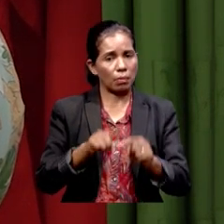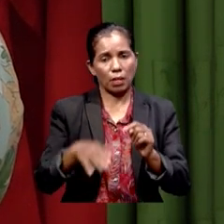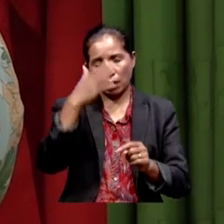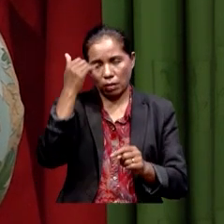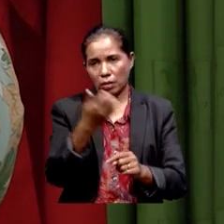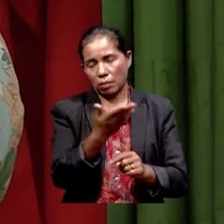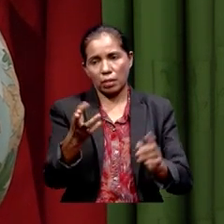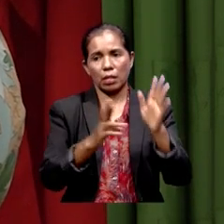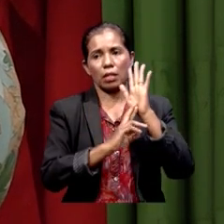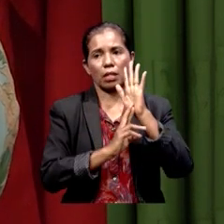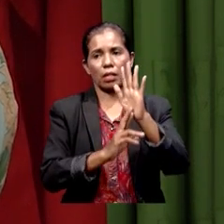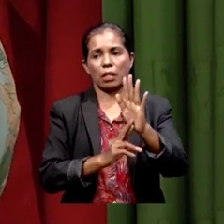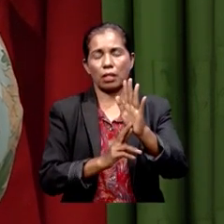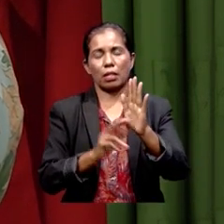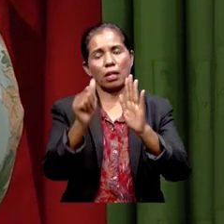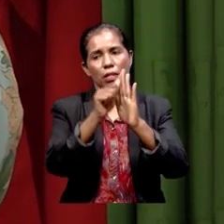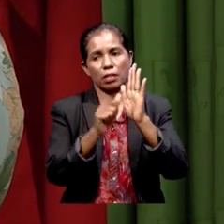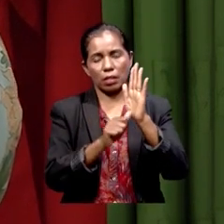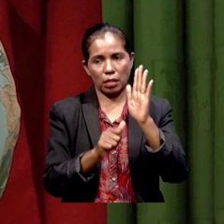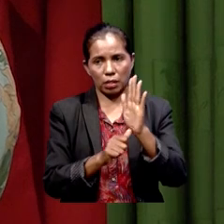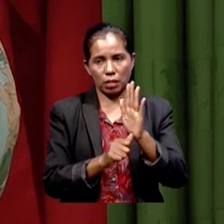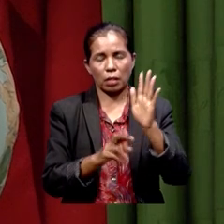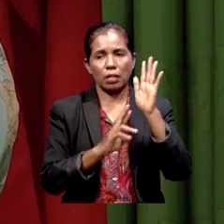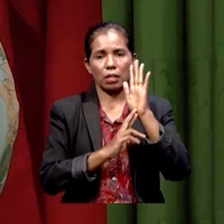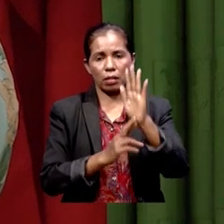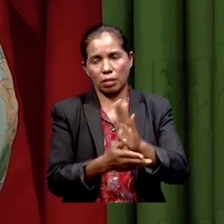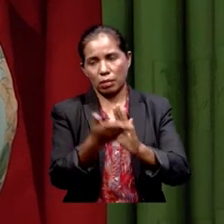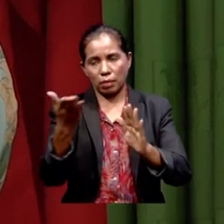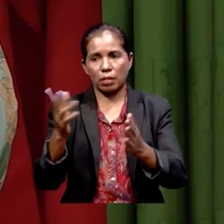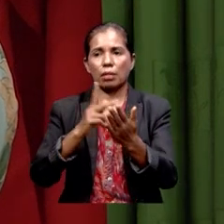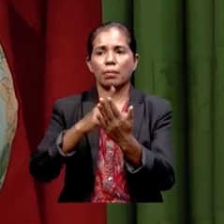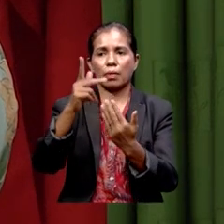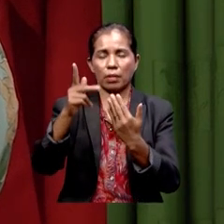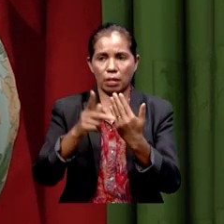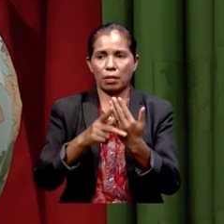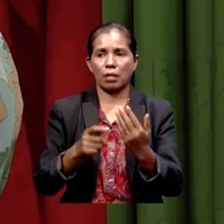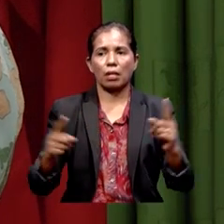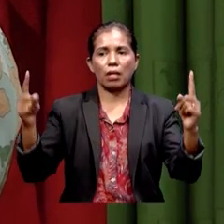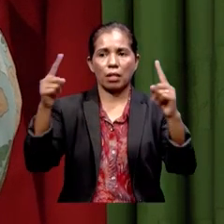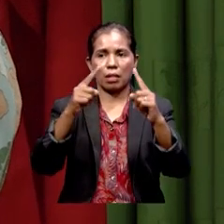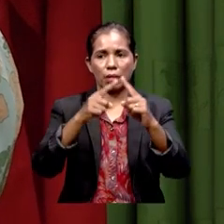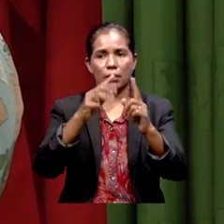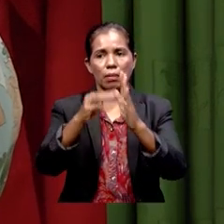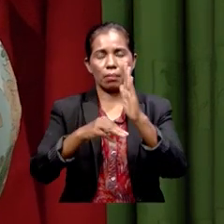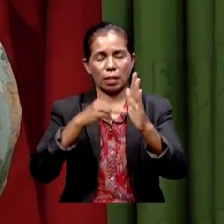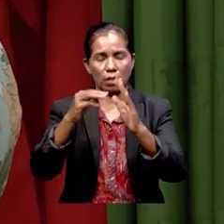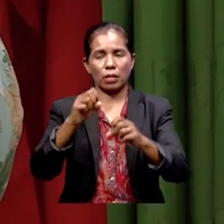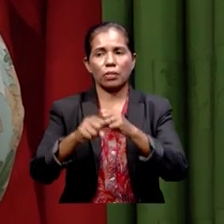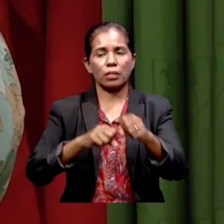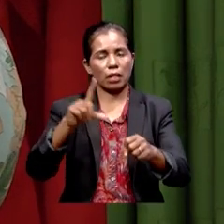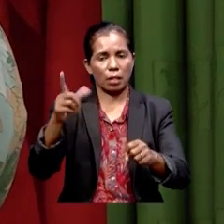sem relatório. Agenda, não relata e te vou sem programa. Bahia Media Social